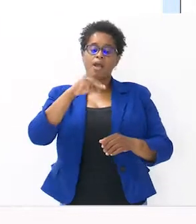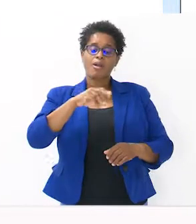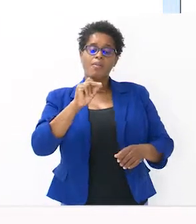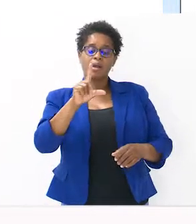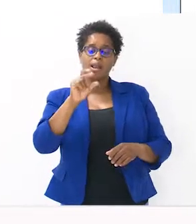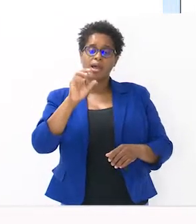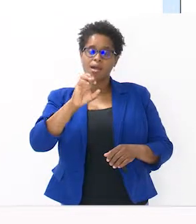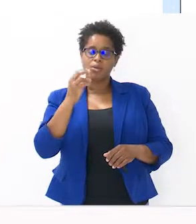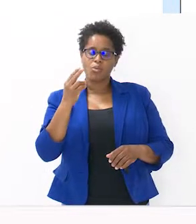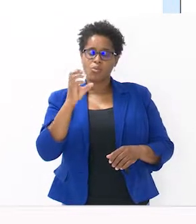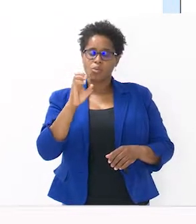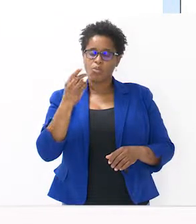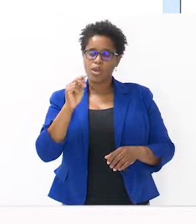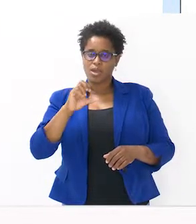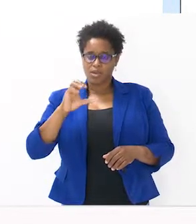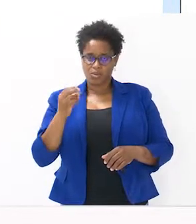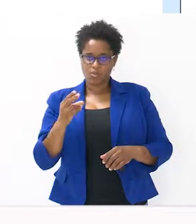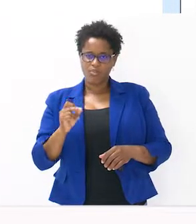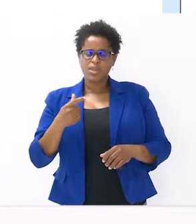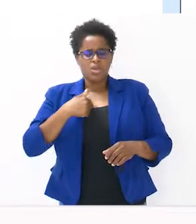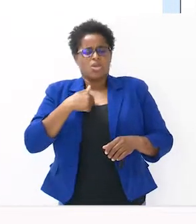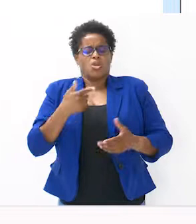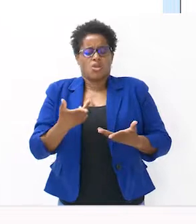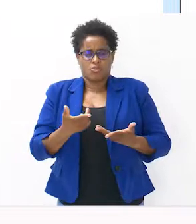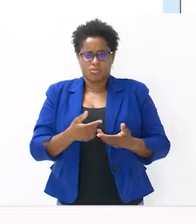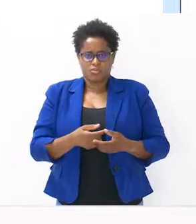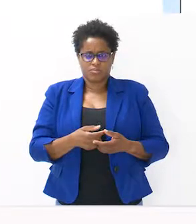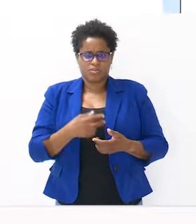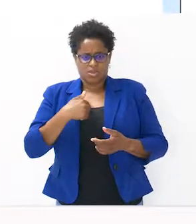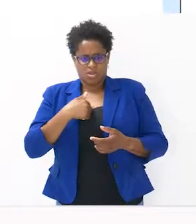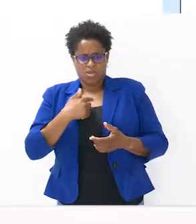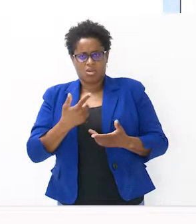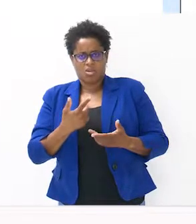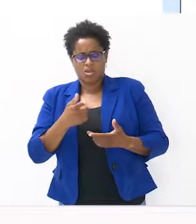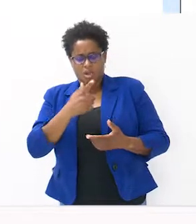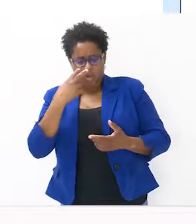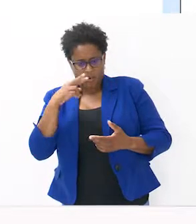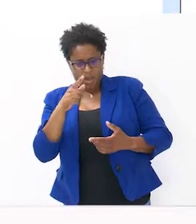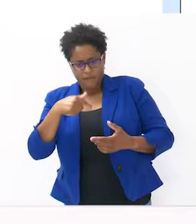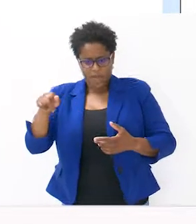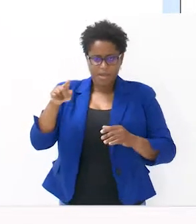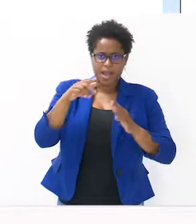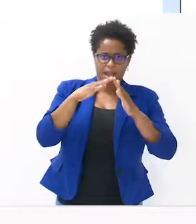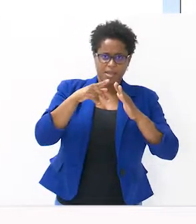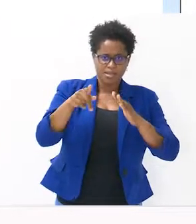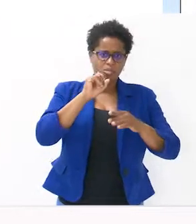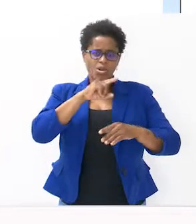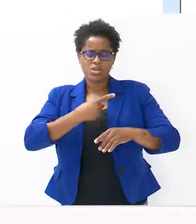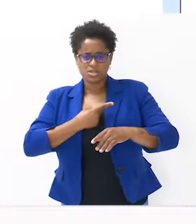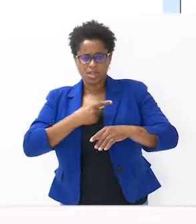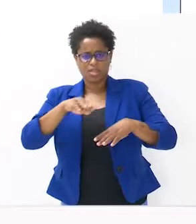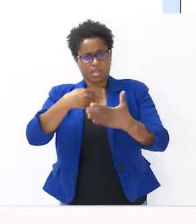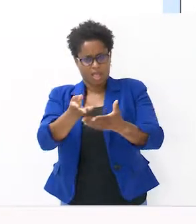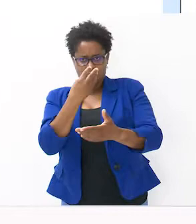Malaqueco: e eu? Com larica? Olha, vamos àquela casa. Pode ser que nos deem de